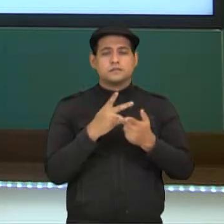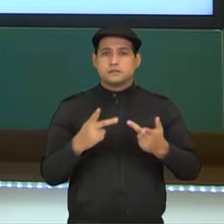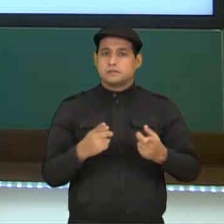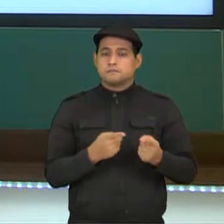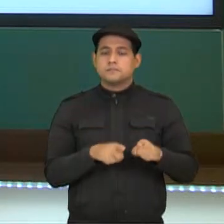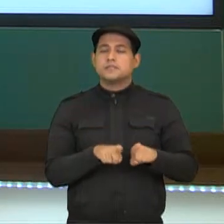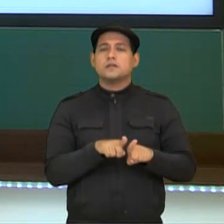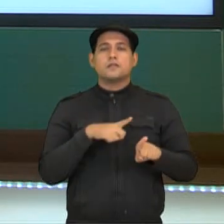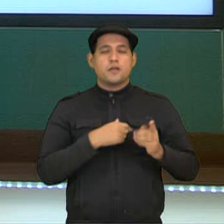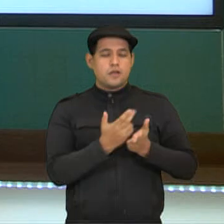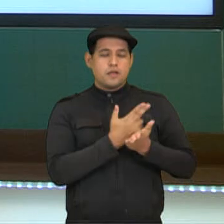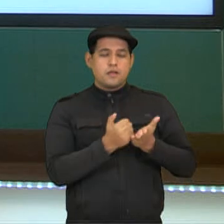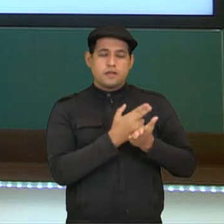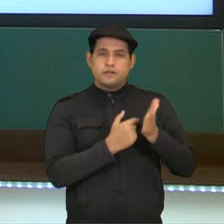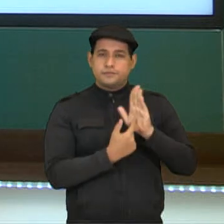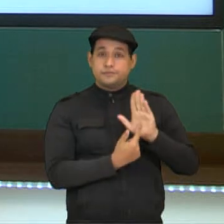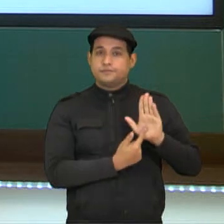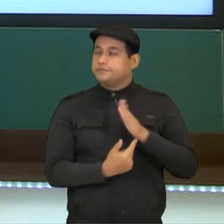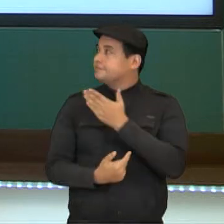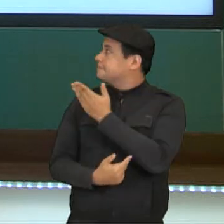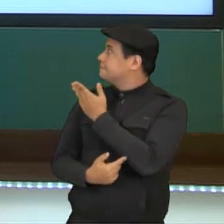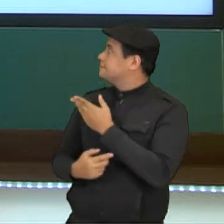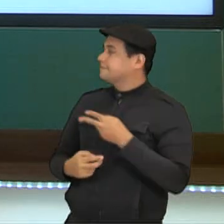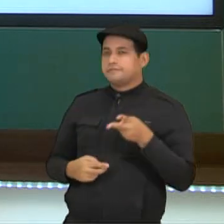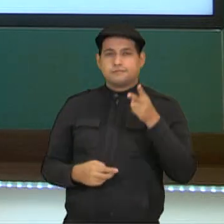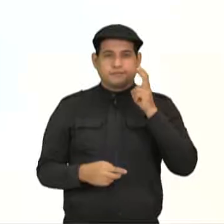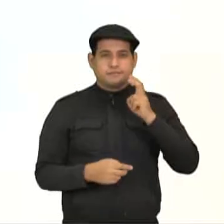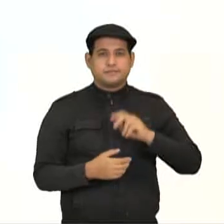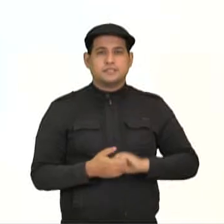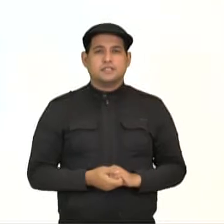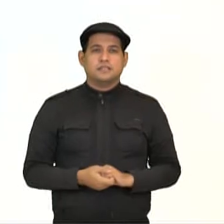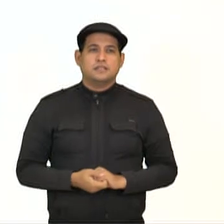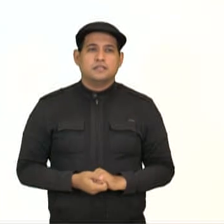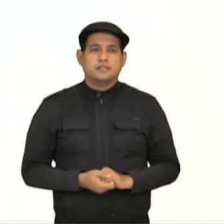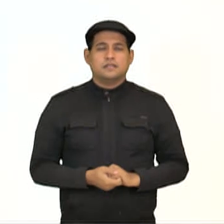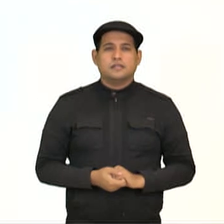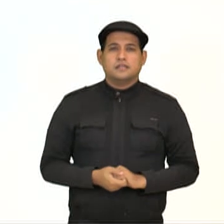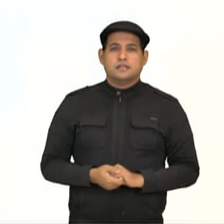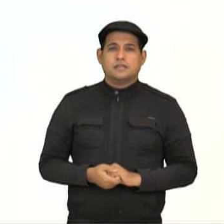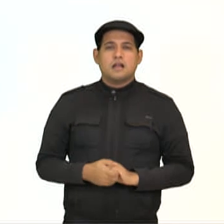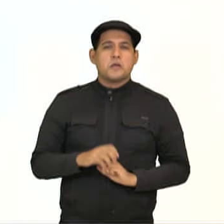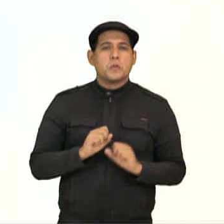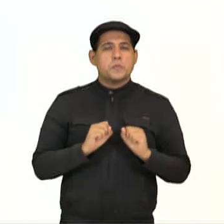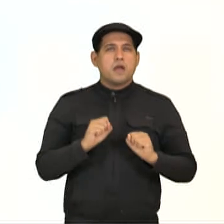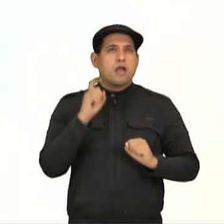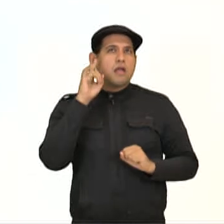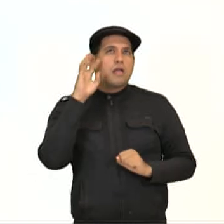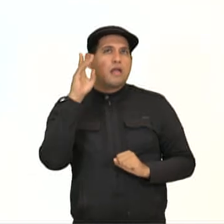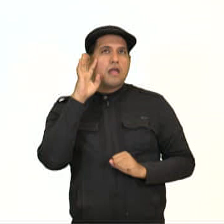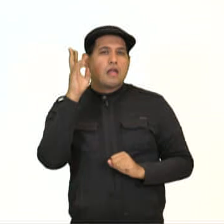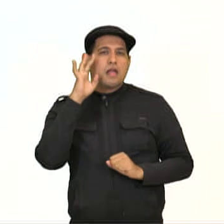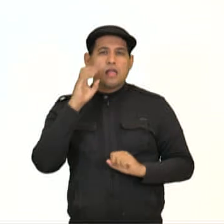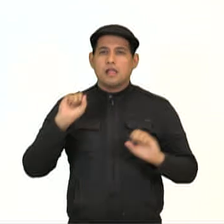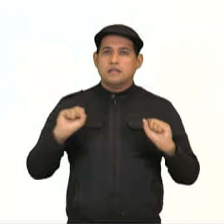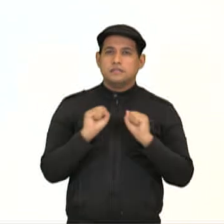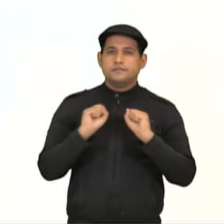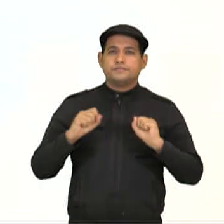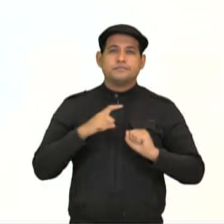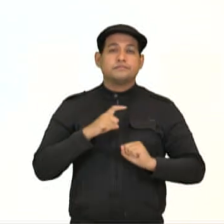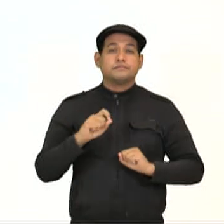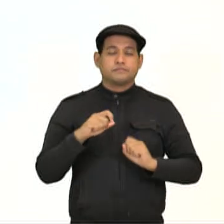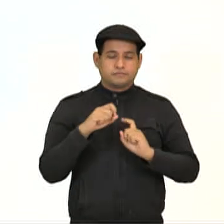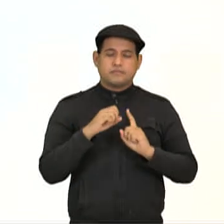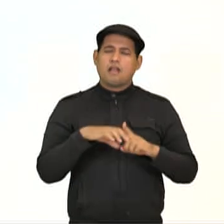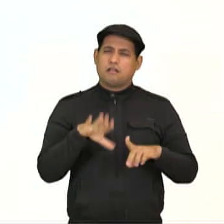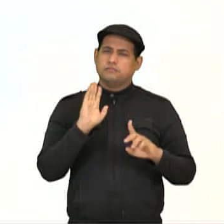Então aqui uma pintura rupestre que a gente pode verificar, né, que a gente pode imaginar que o atletismo, né, ele está na